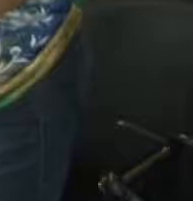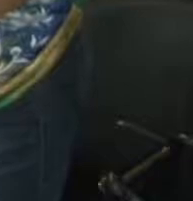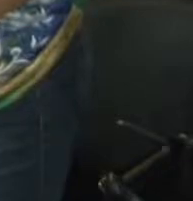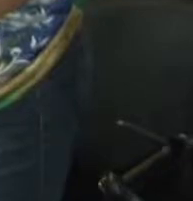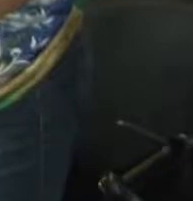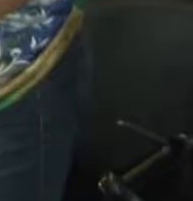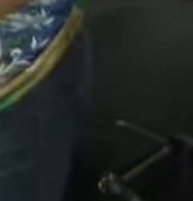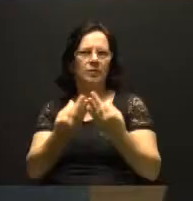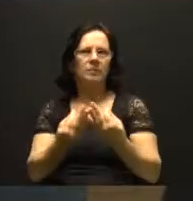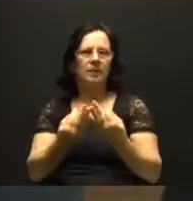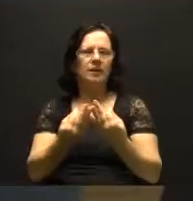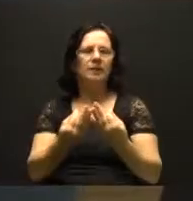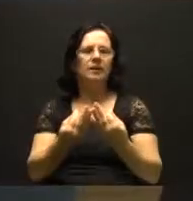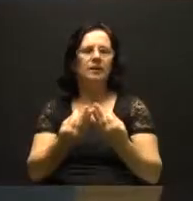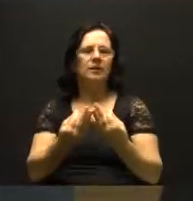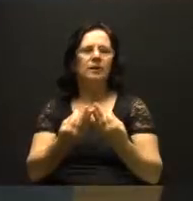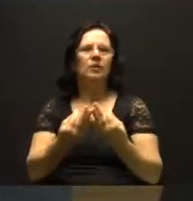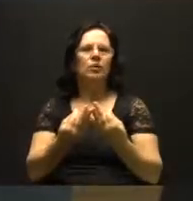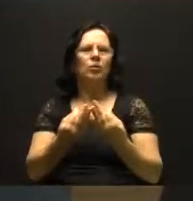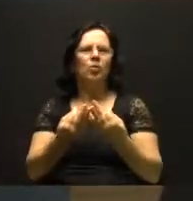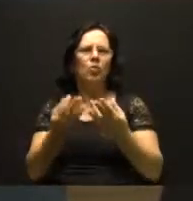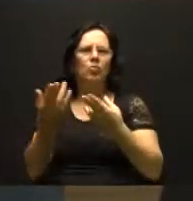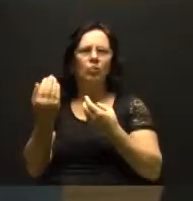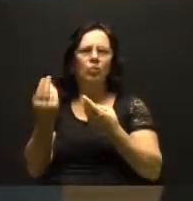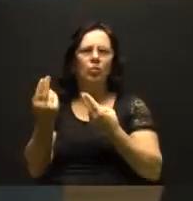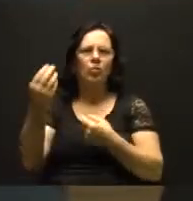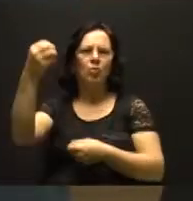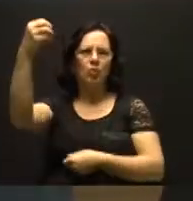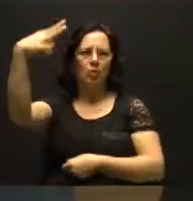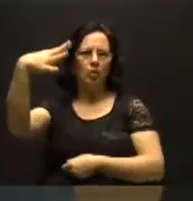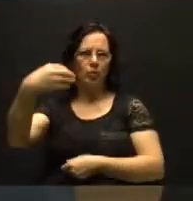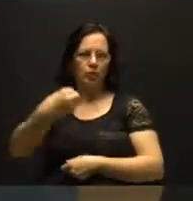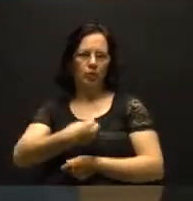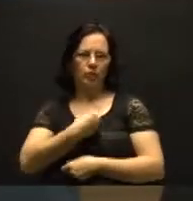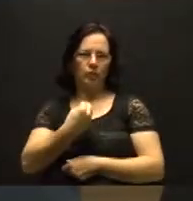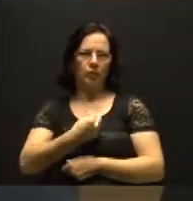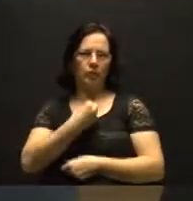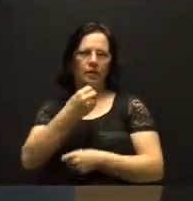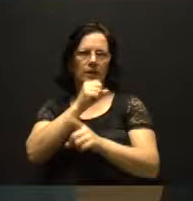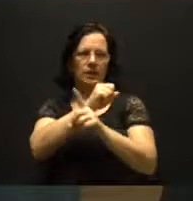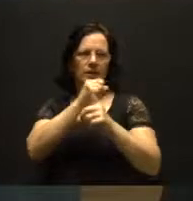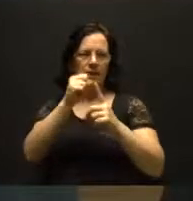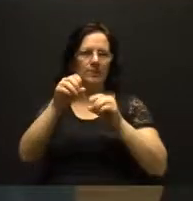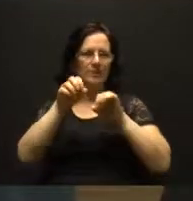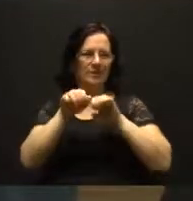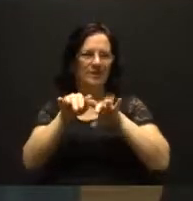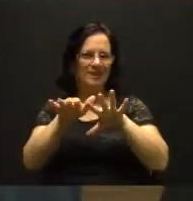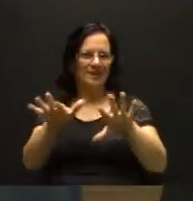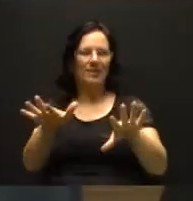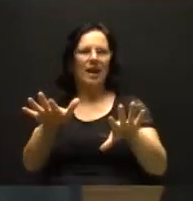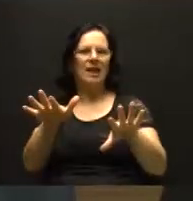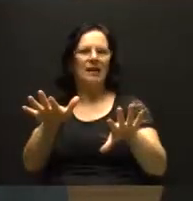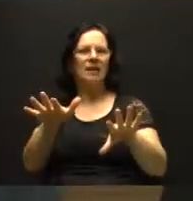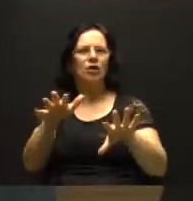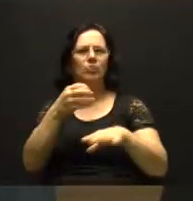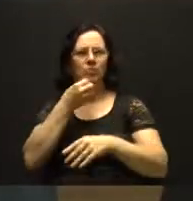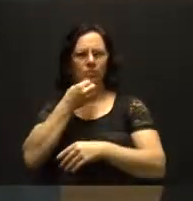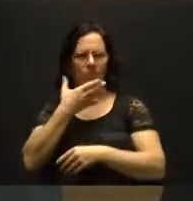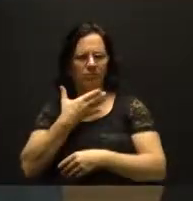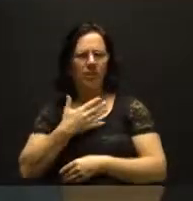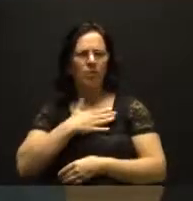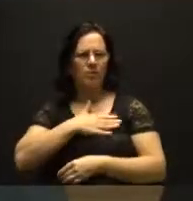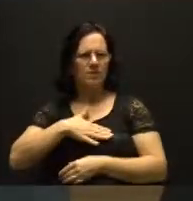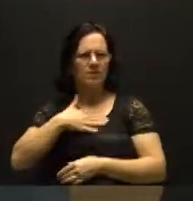família deste ano a família como uma luz para a vida em sociedade eu fiquei muito honrado né diz ter sido convidado